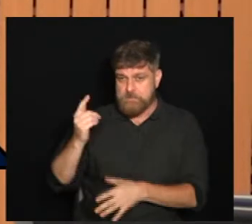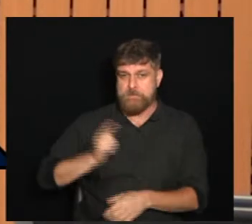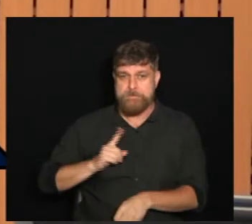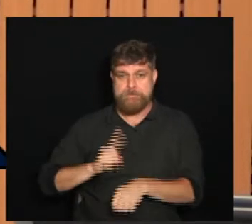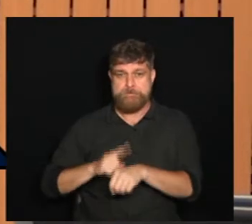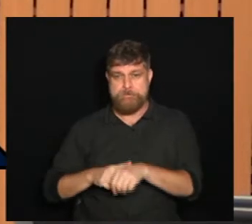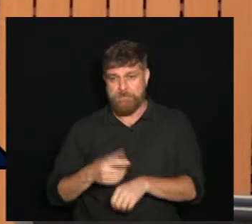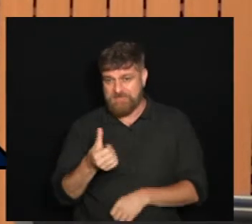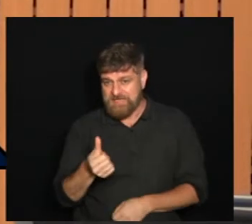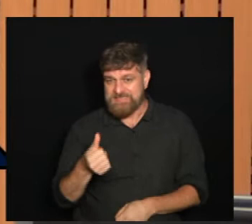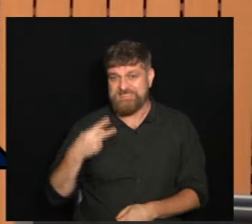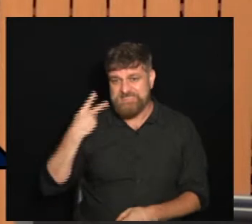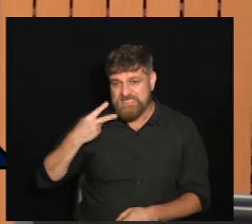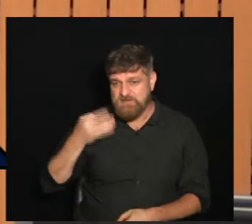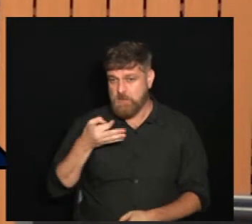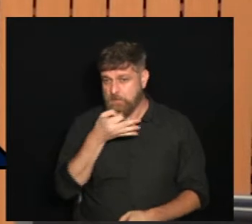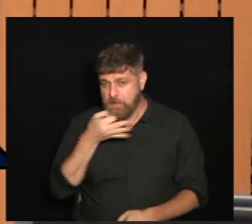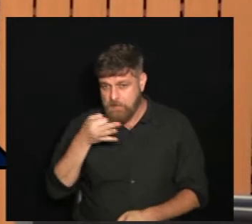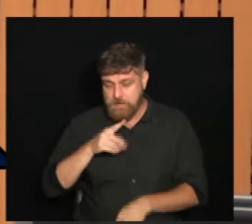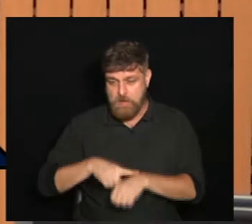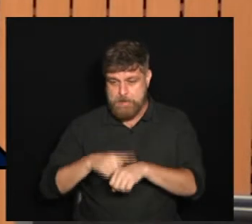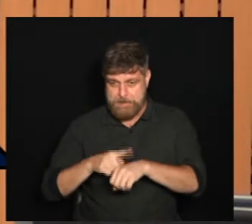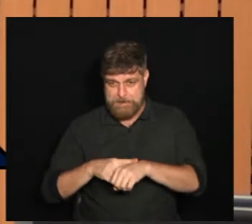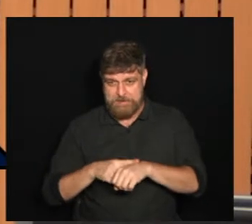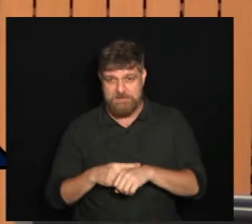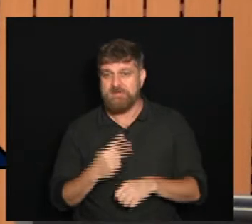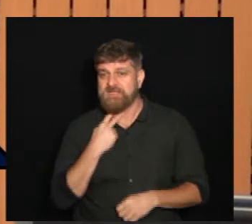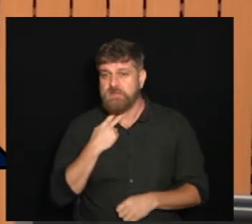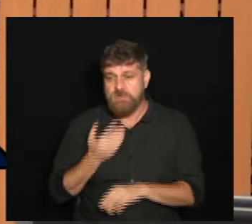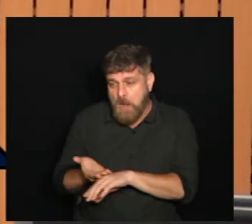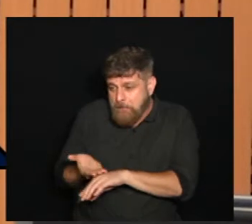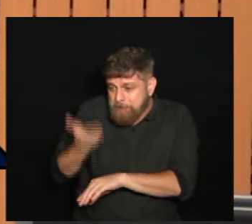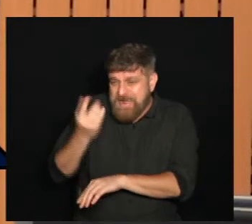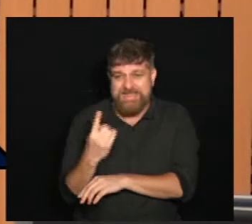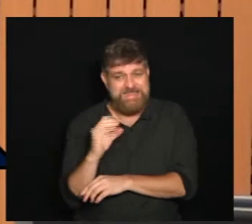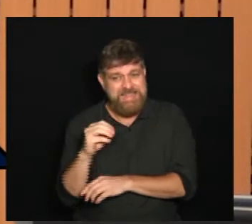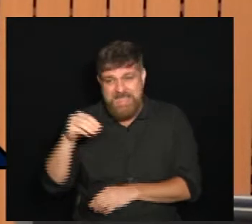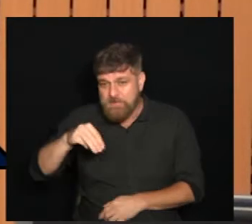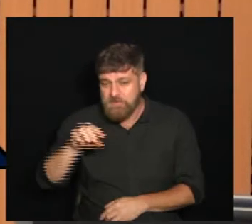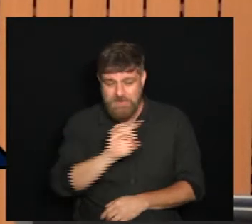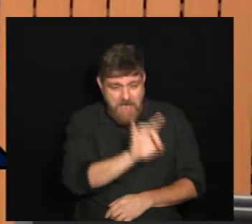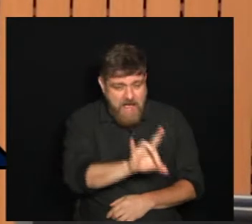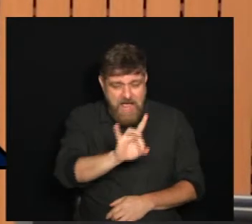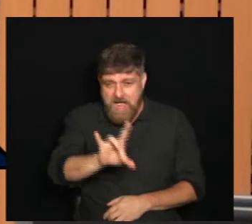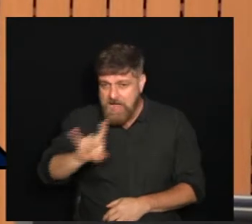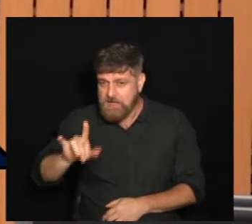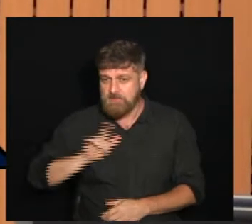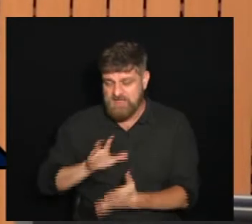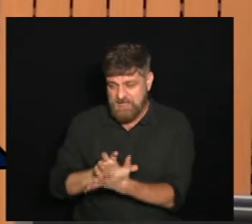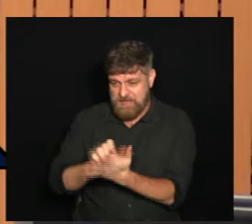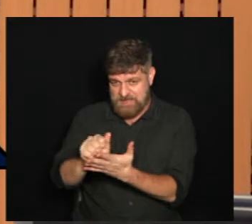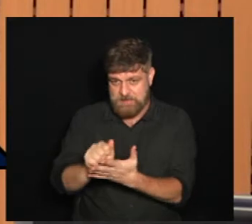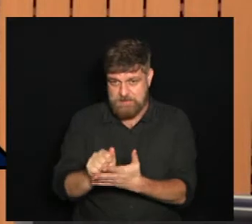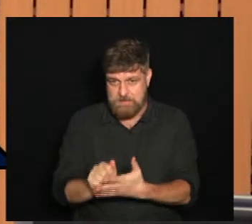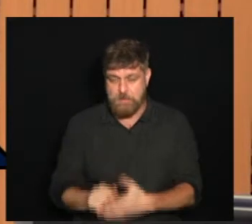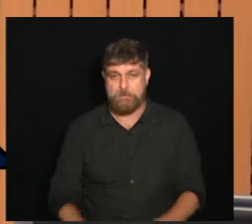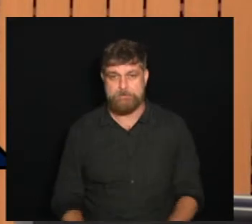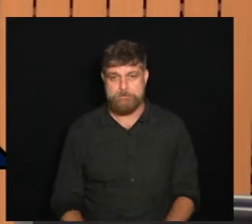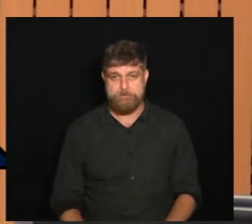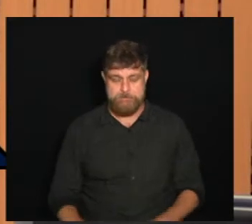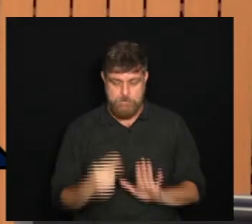máximo, 6 vereadores, pelo prazo improrrogável de 10 minutos cada, respeitada a ordem de inscrição realizada no